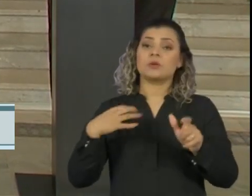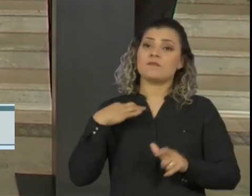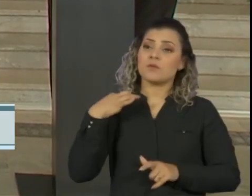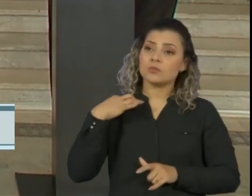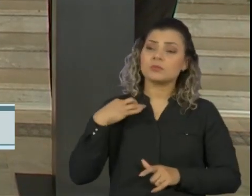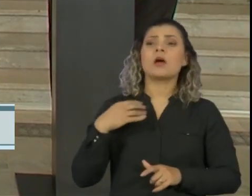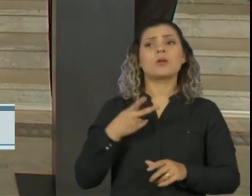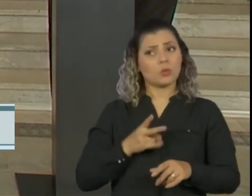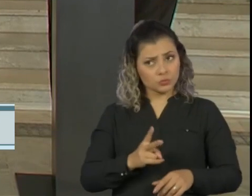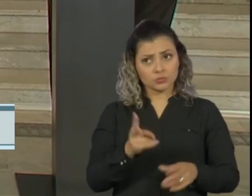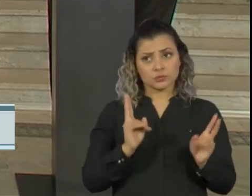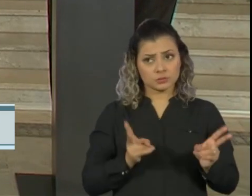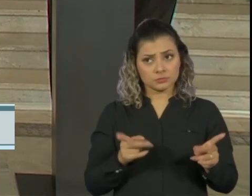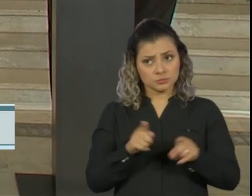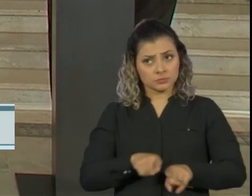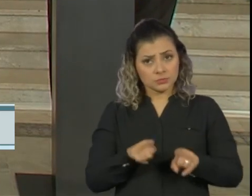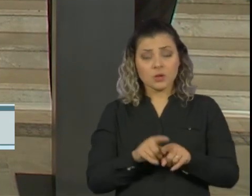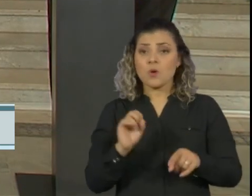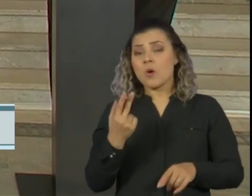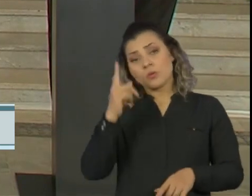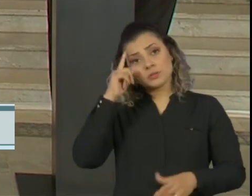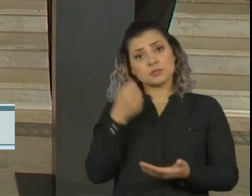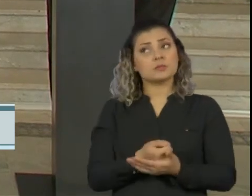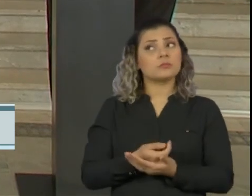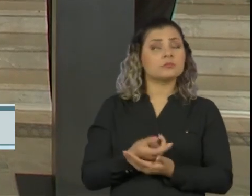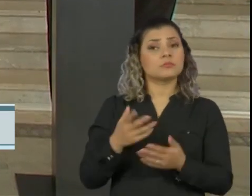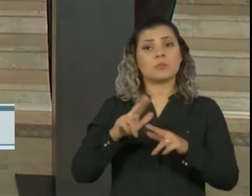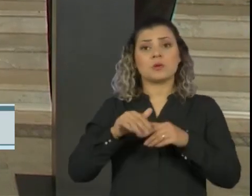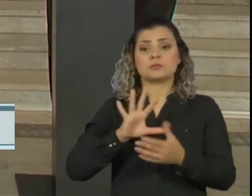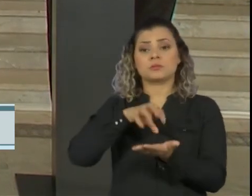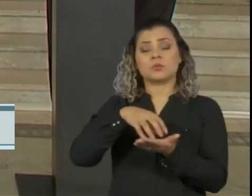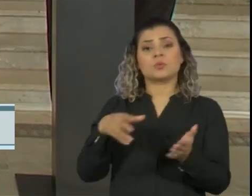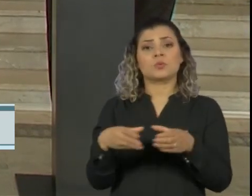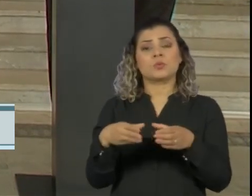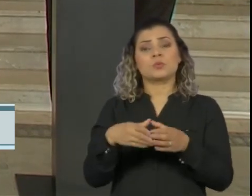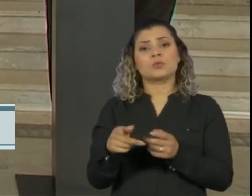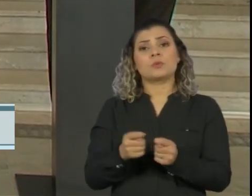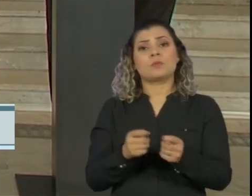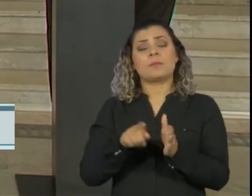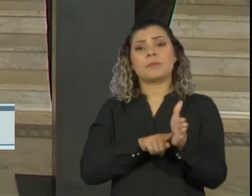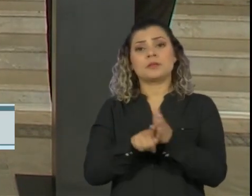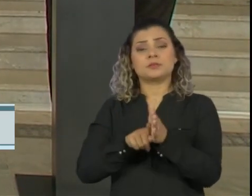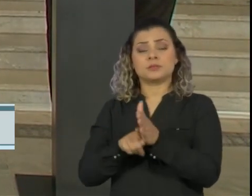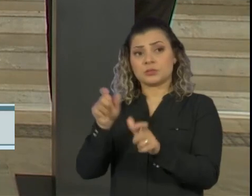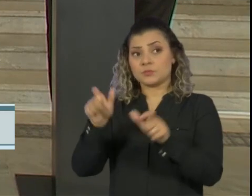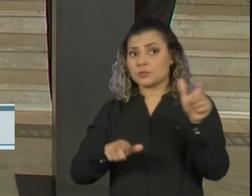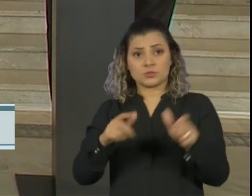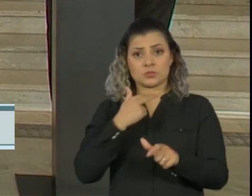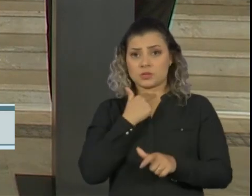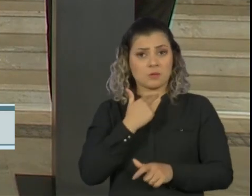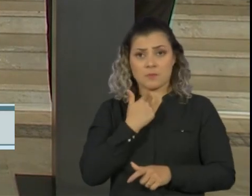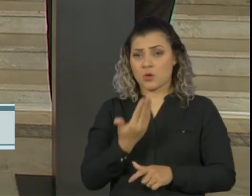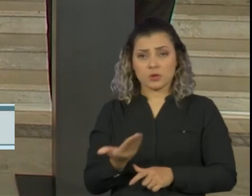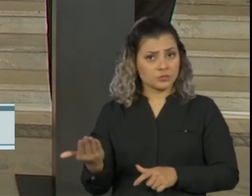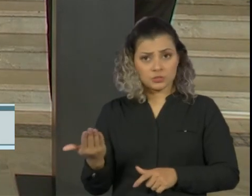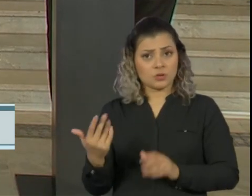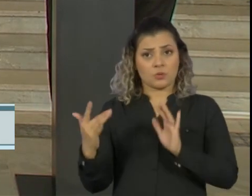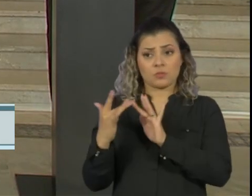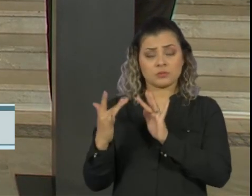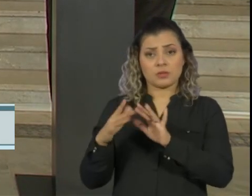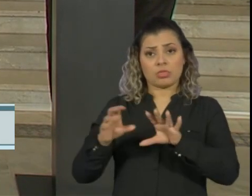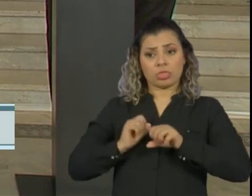voluntários continuam os mesmos ou isso ainda vai ser definido pelos centros de pesquisa? As pessoas realmente não podem já ter sido